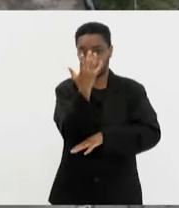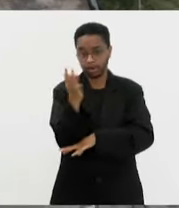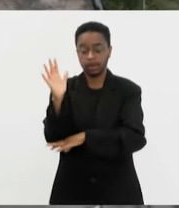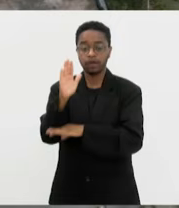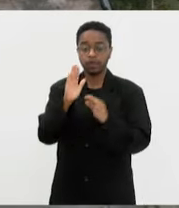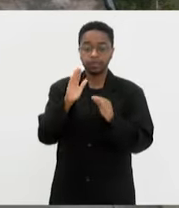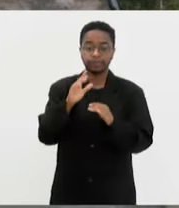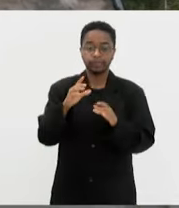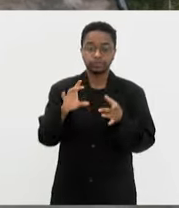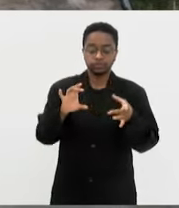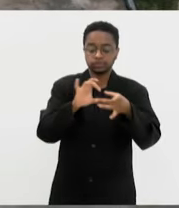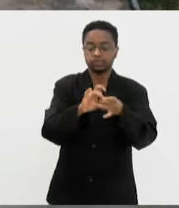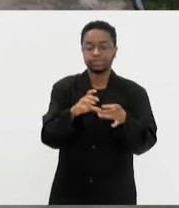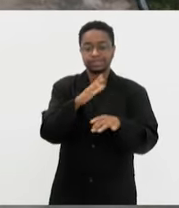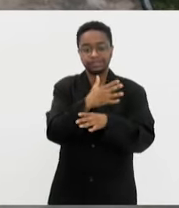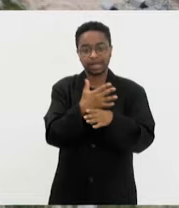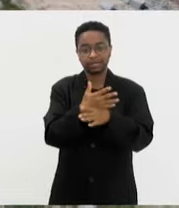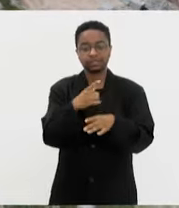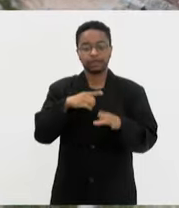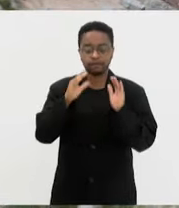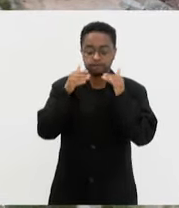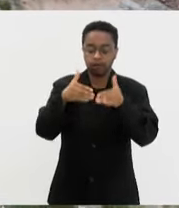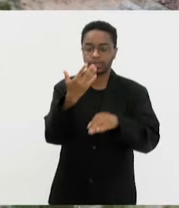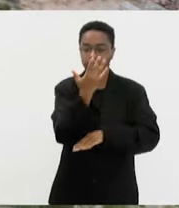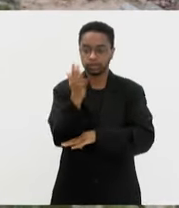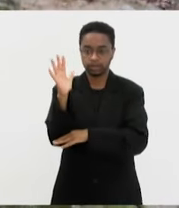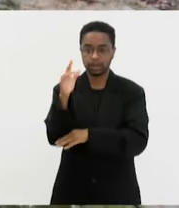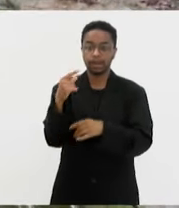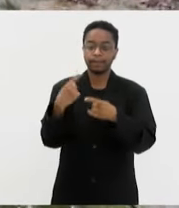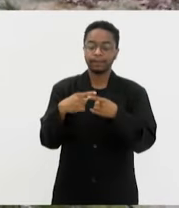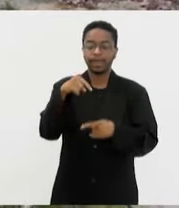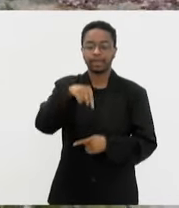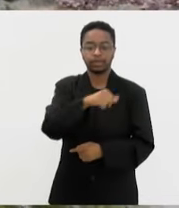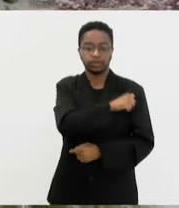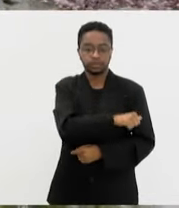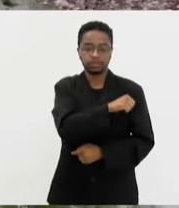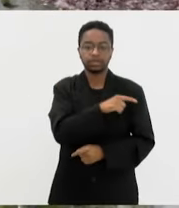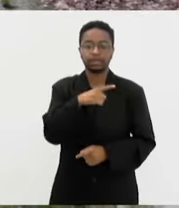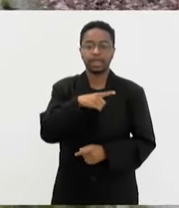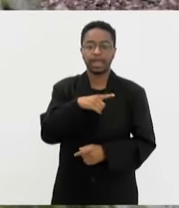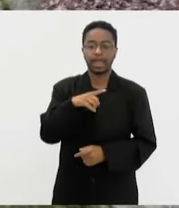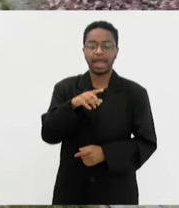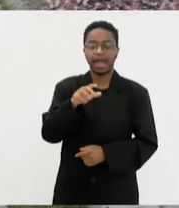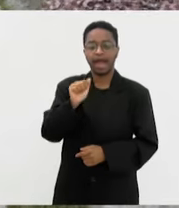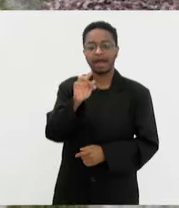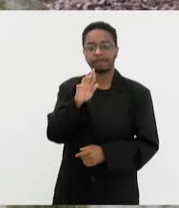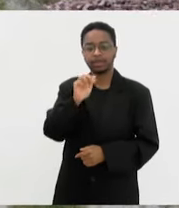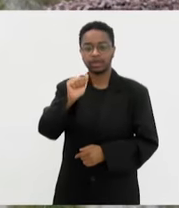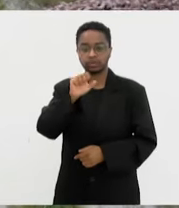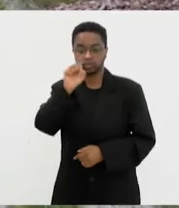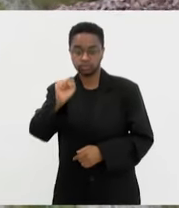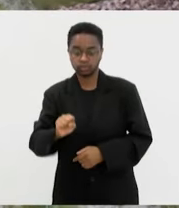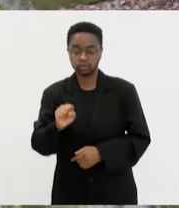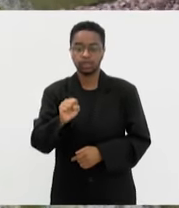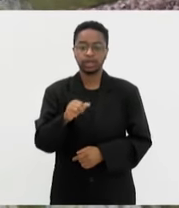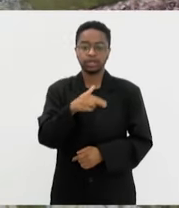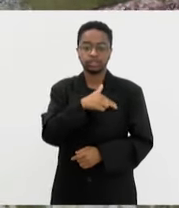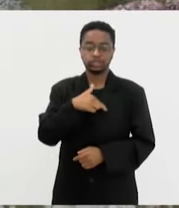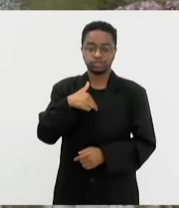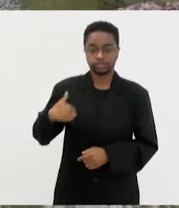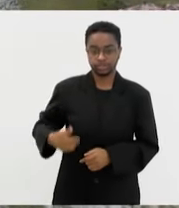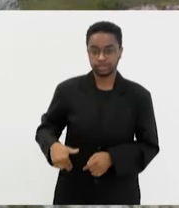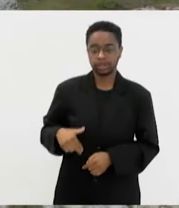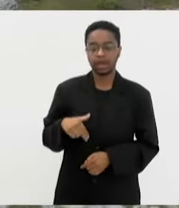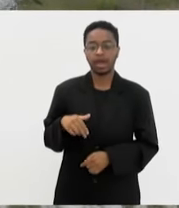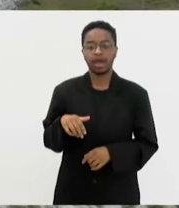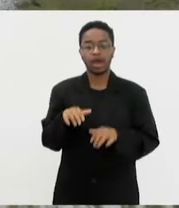na natureza nos ambientes urbanos. O Rio concorre com finalistas da África do Sul, Reino Unido, Austrália, China, Estados